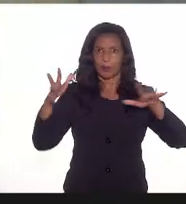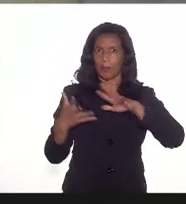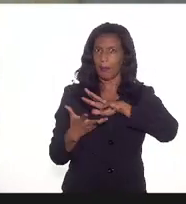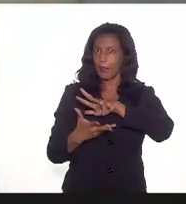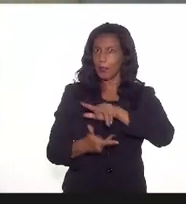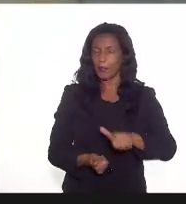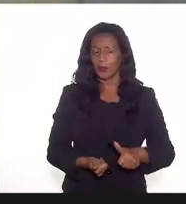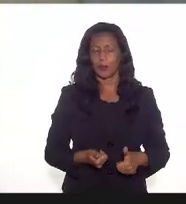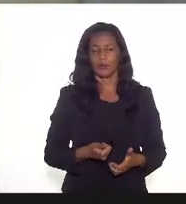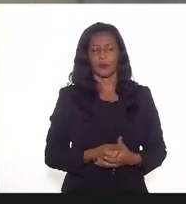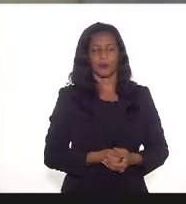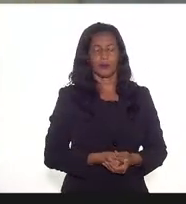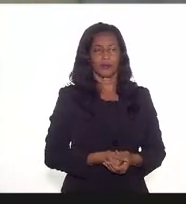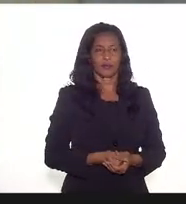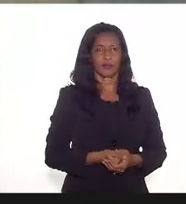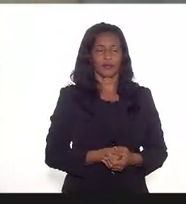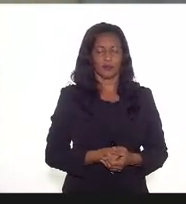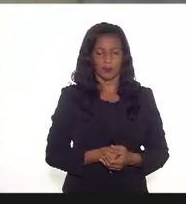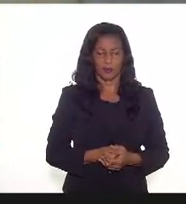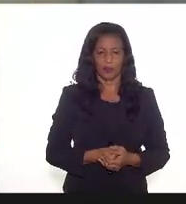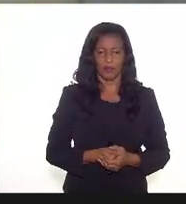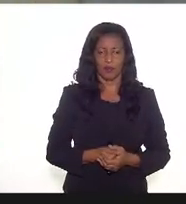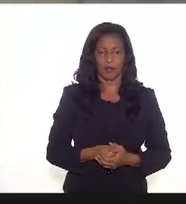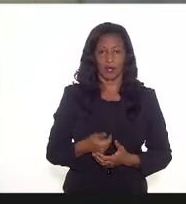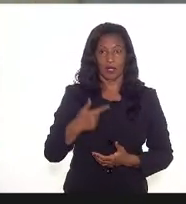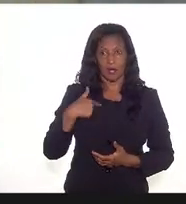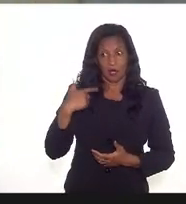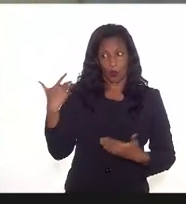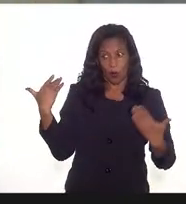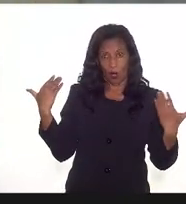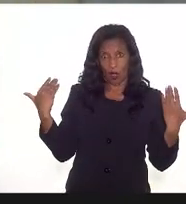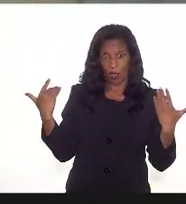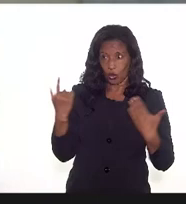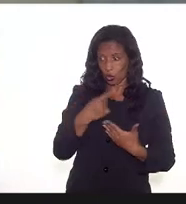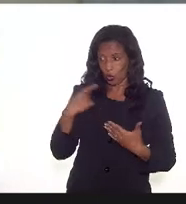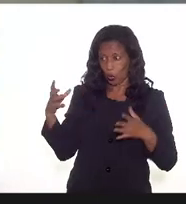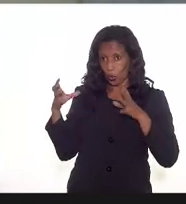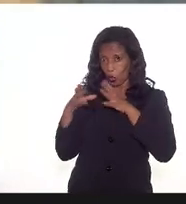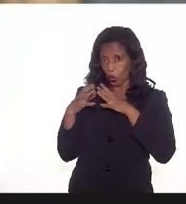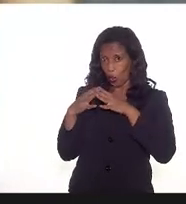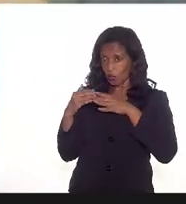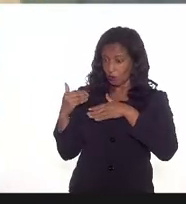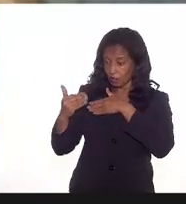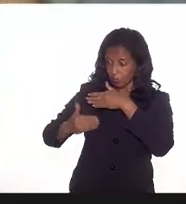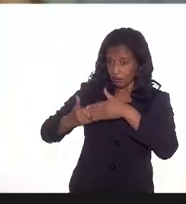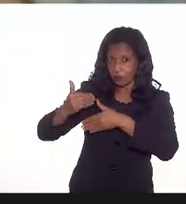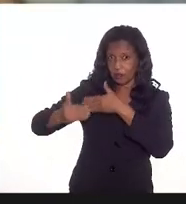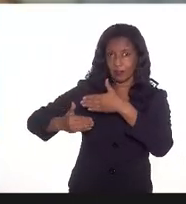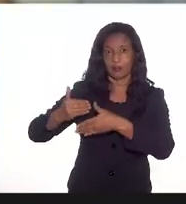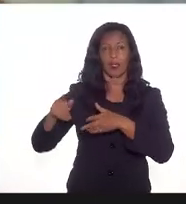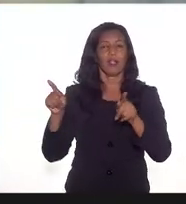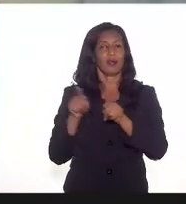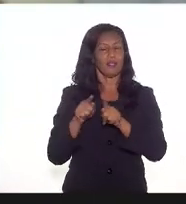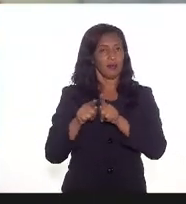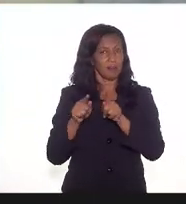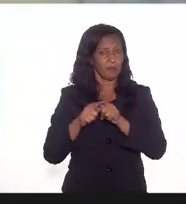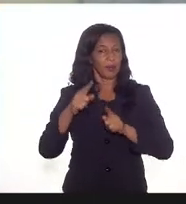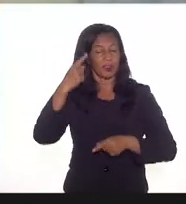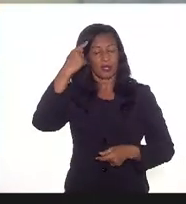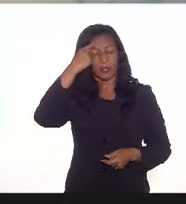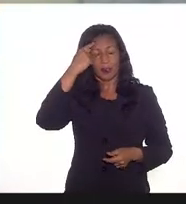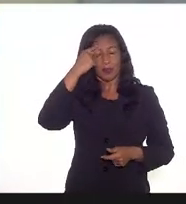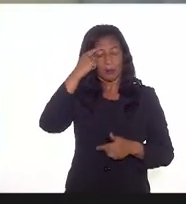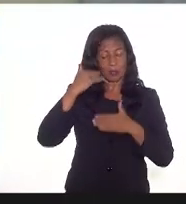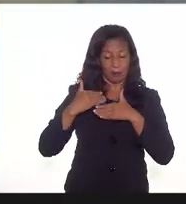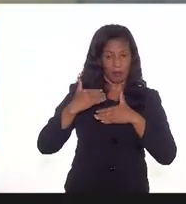não. Então, a gente tem que se antecipar um pouco a isso, por isso que a gente tem que também estar pensando um pouco